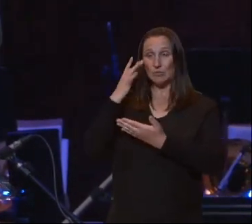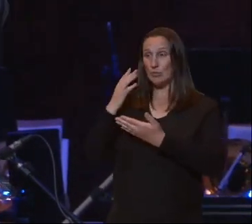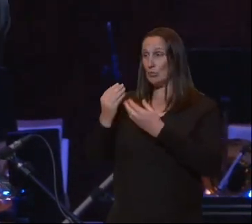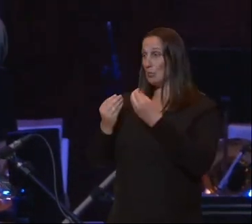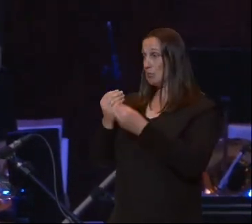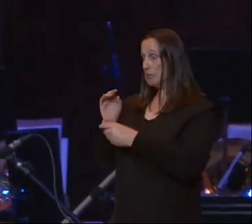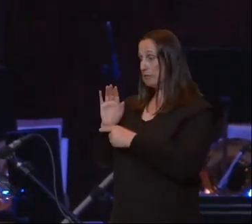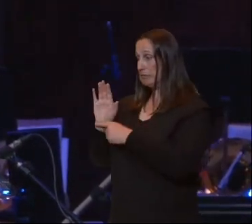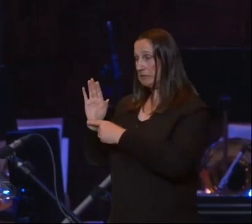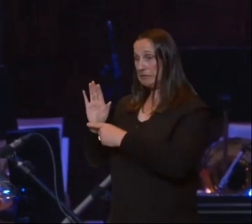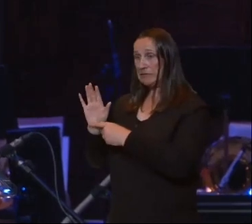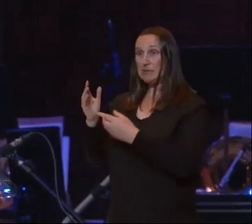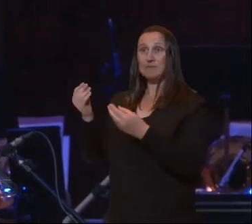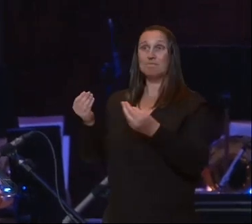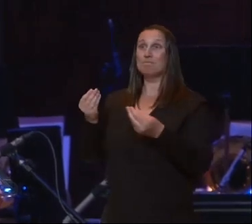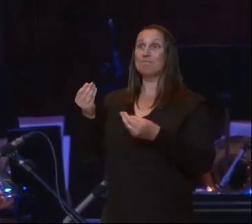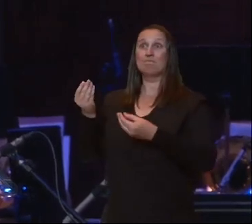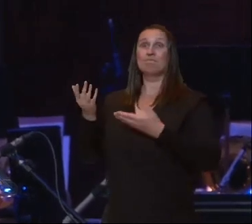ajudar, ou como ir além.